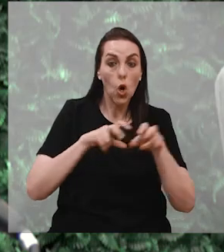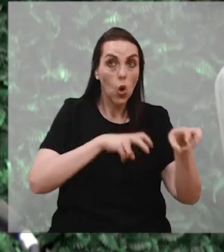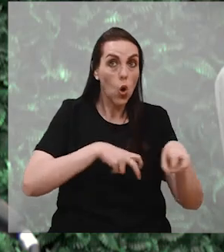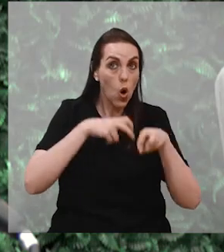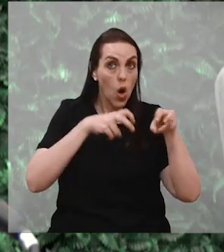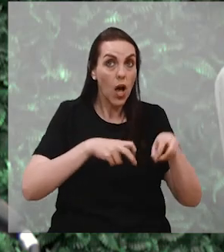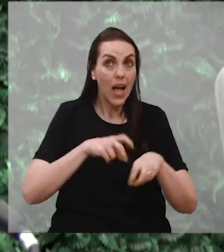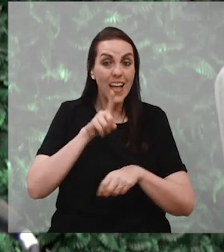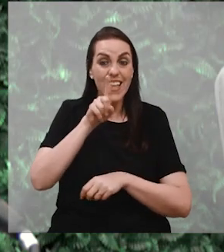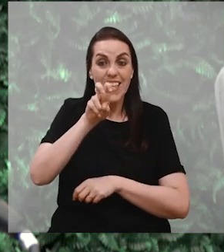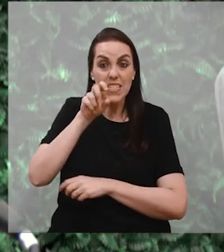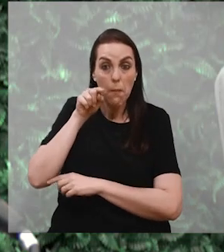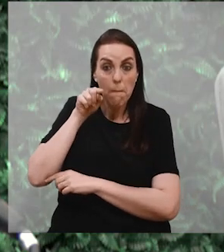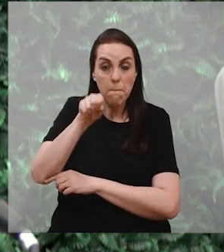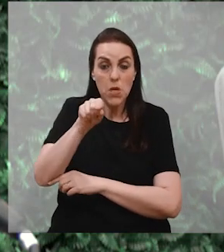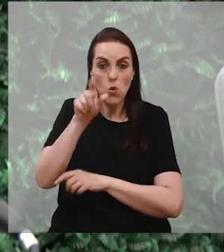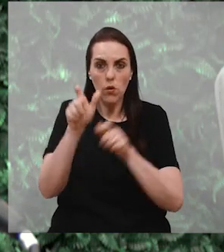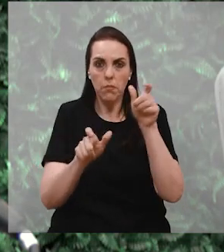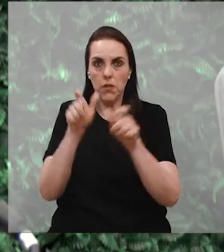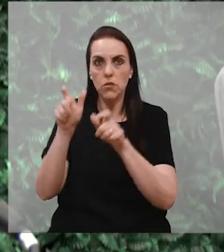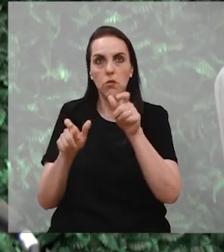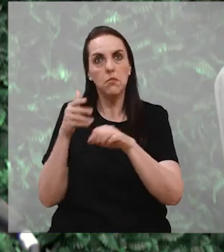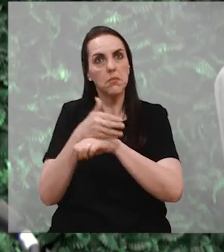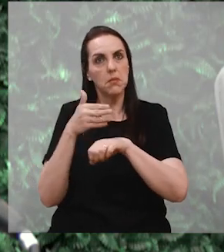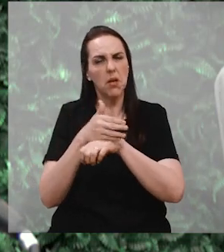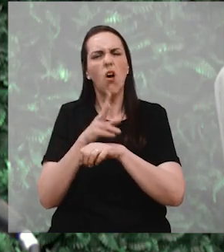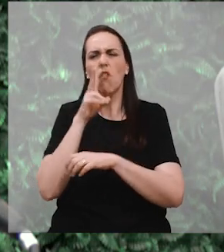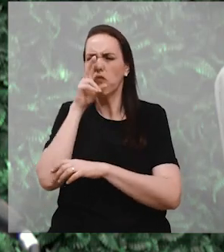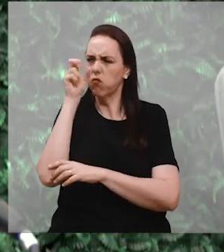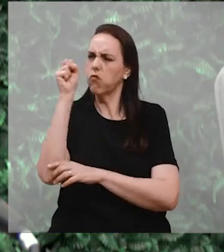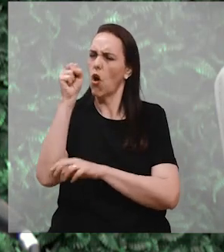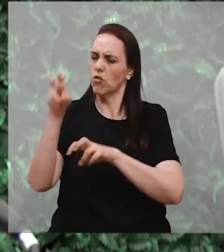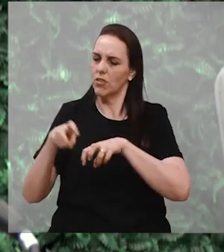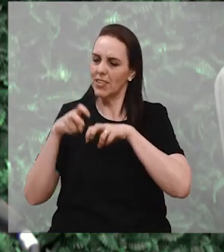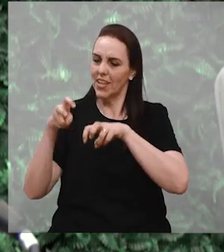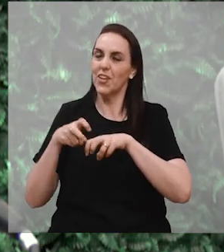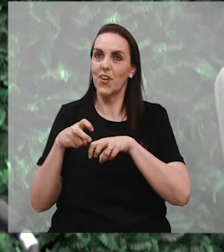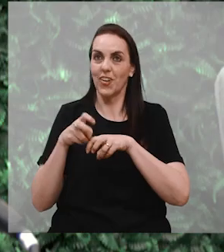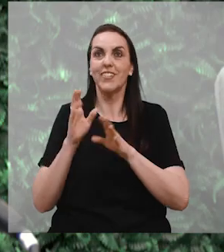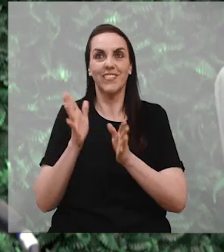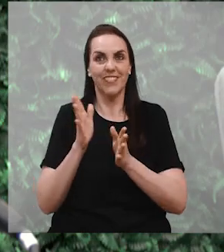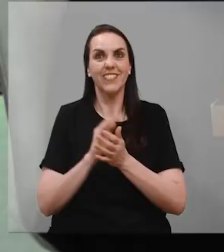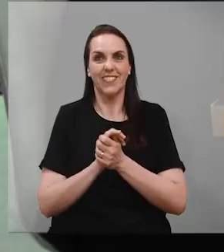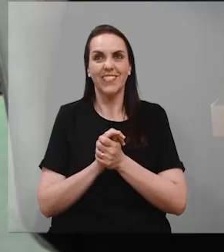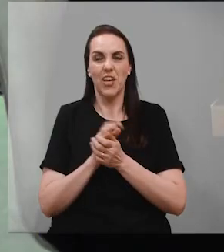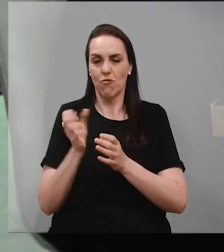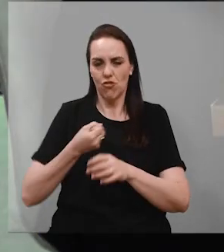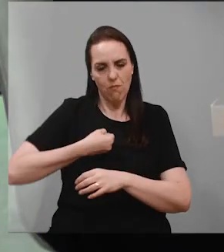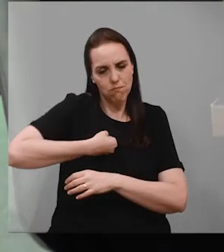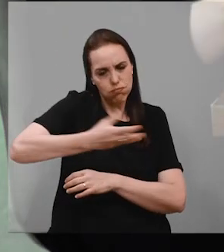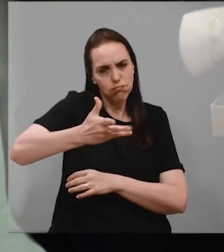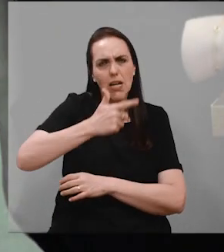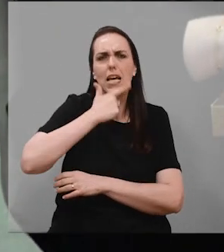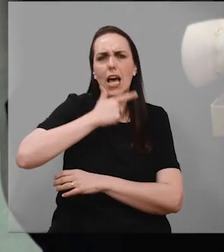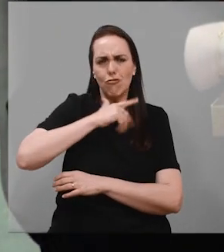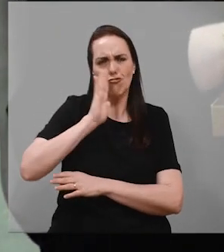Jogos reuniu 15 mil pessoas. Exato, olha, muito forte no nosso interior. É muito forte. Eu já arremessei queijo.